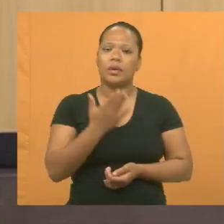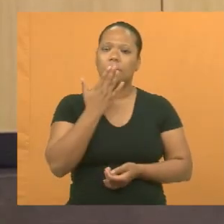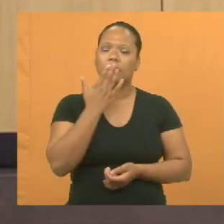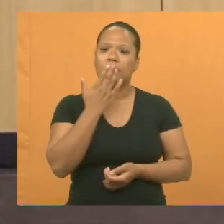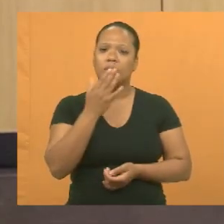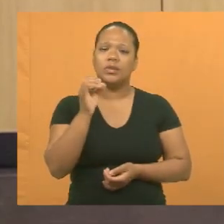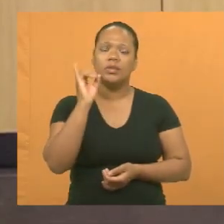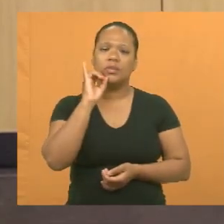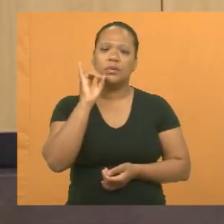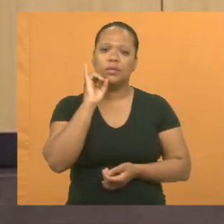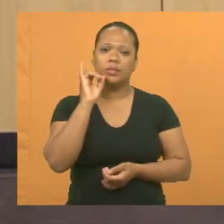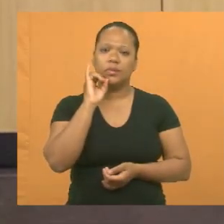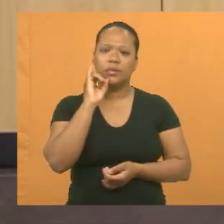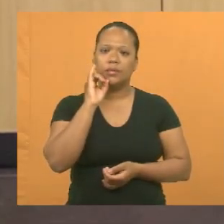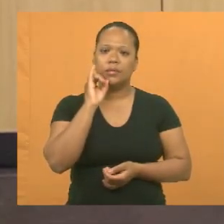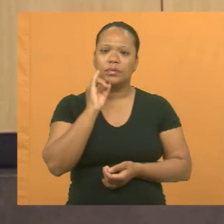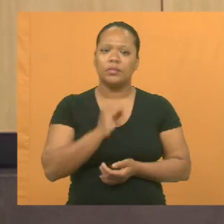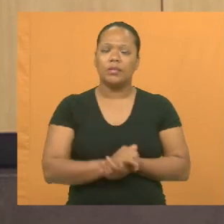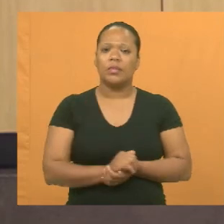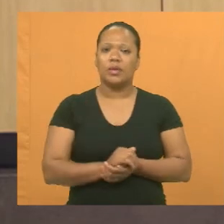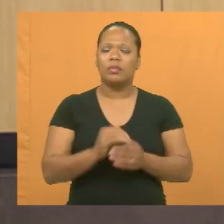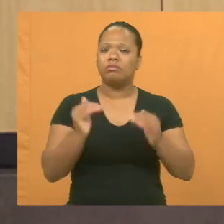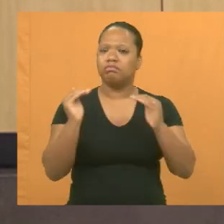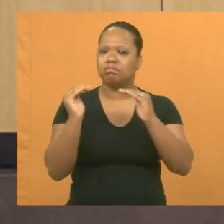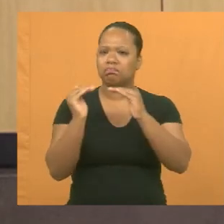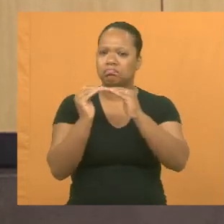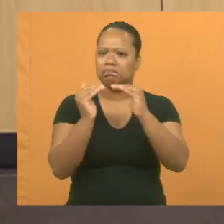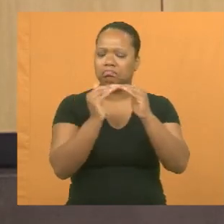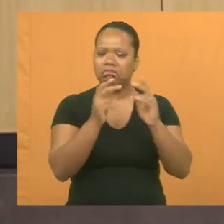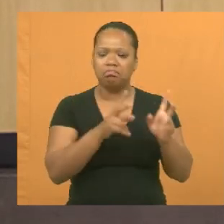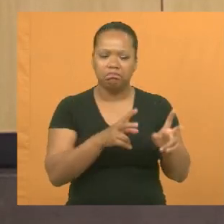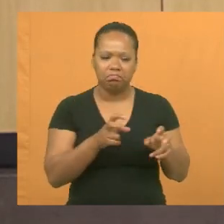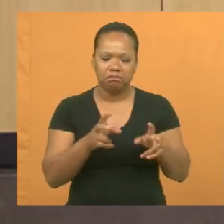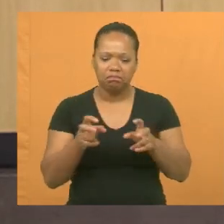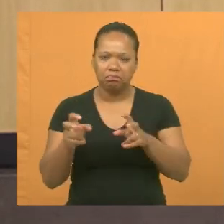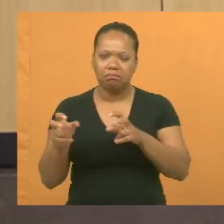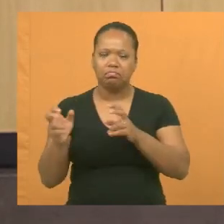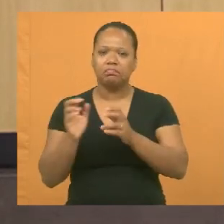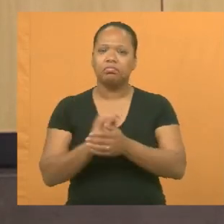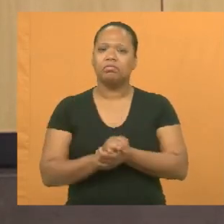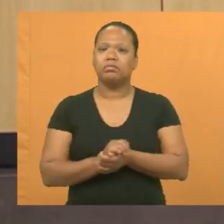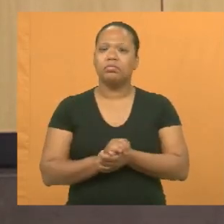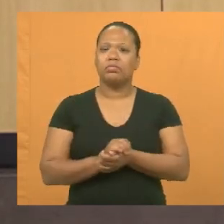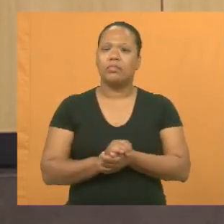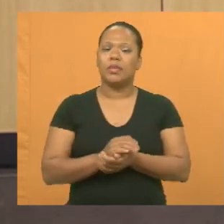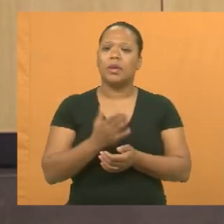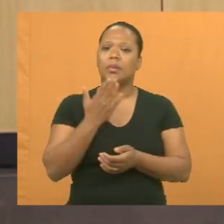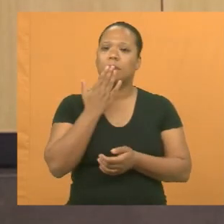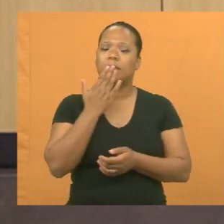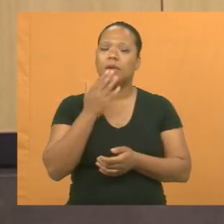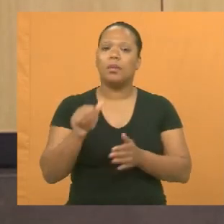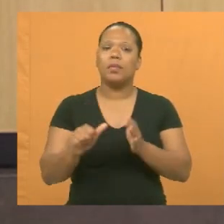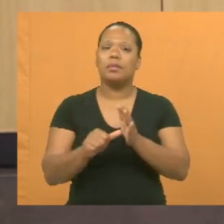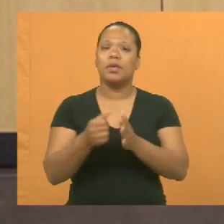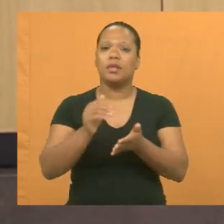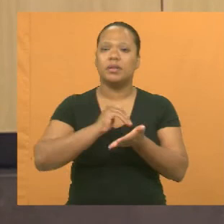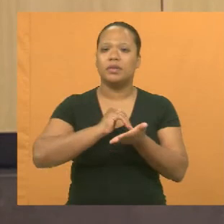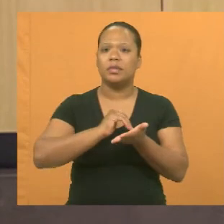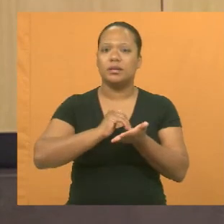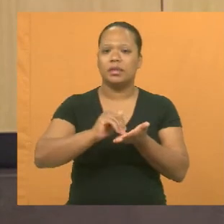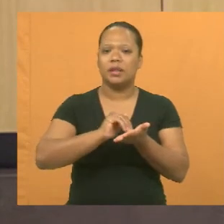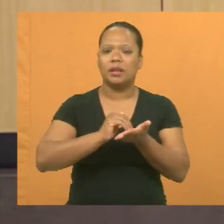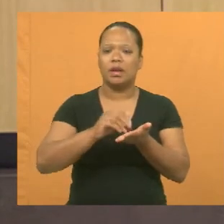Os pedidos de informação foram apreciados na forma regimental. E solicito ao primeiro secretário que faça a